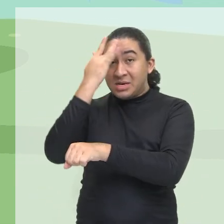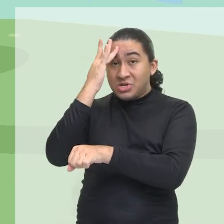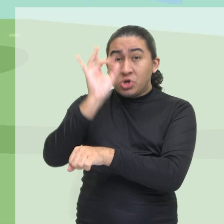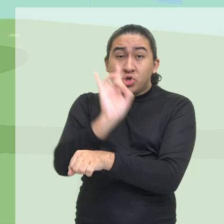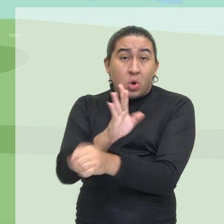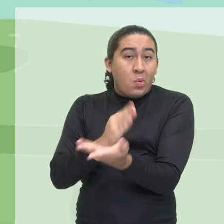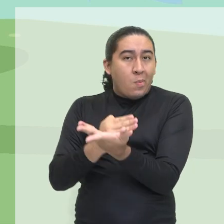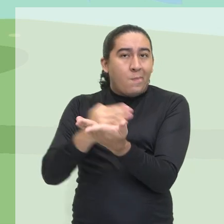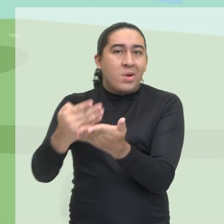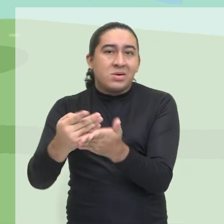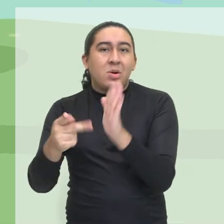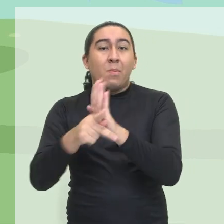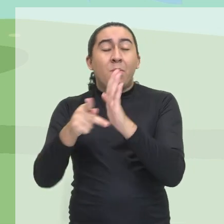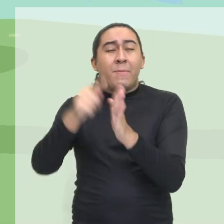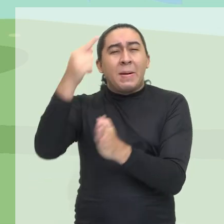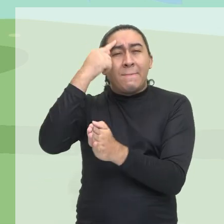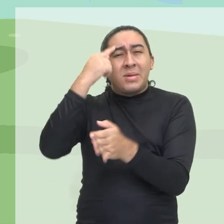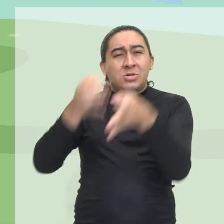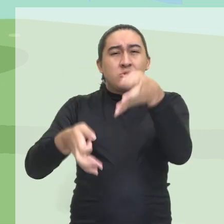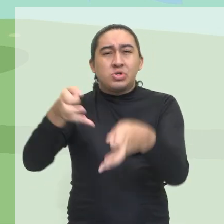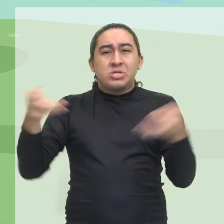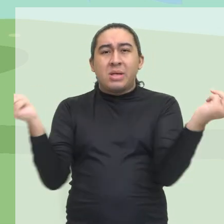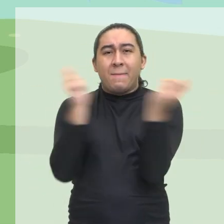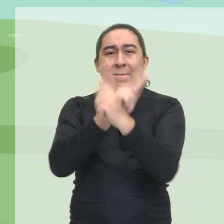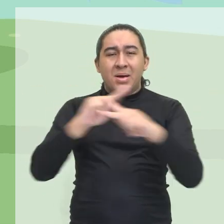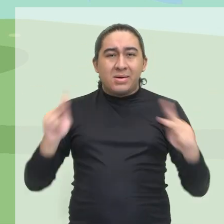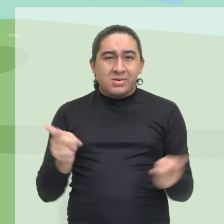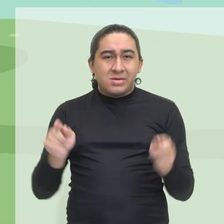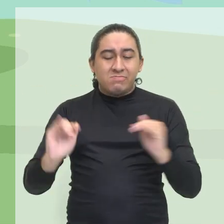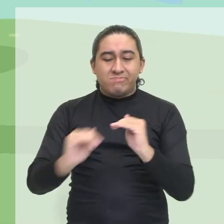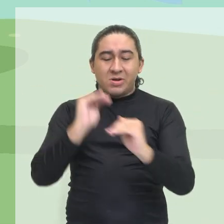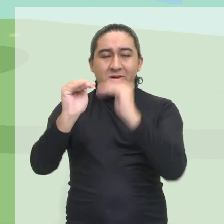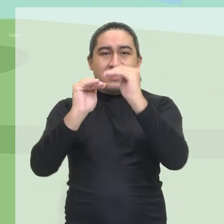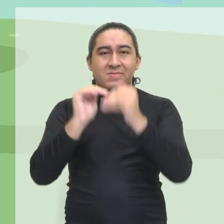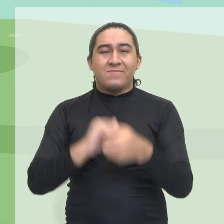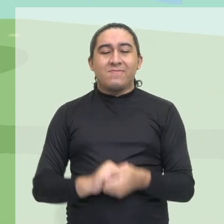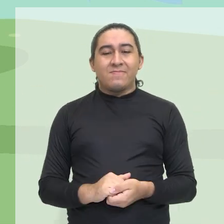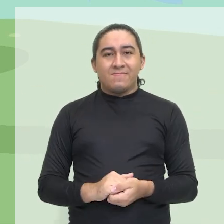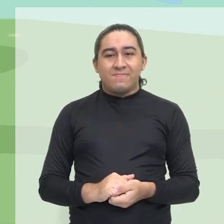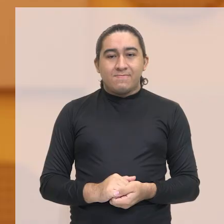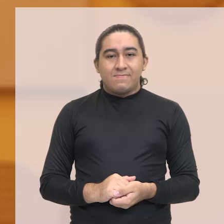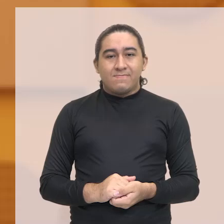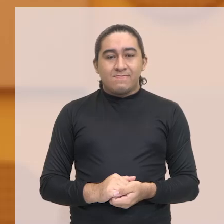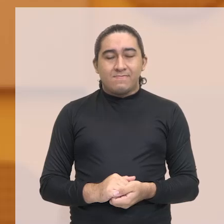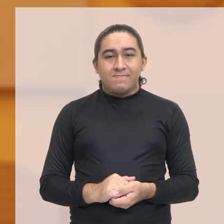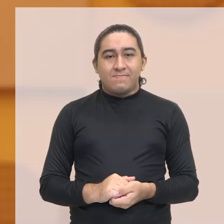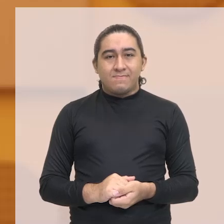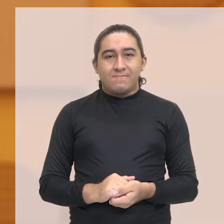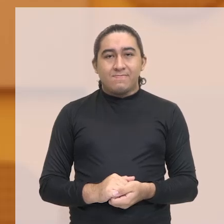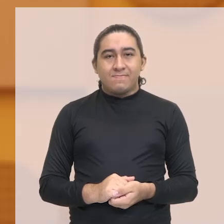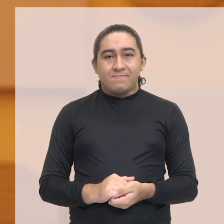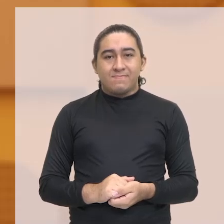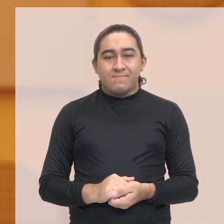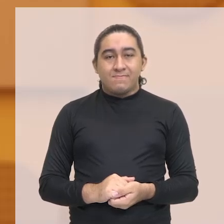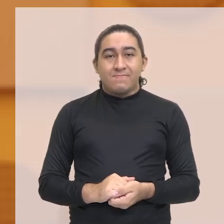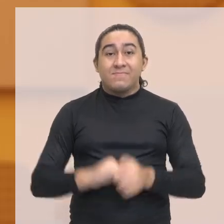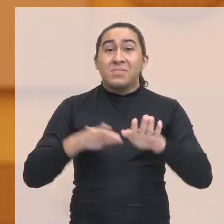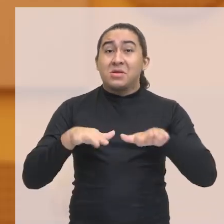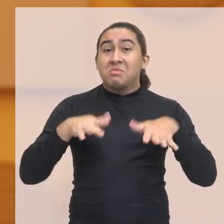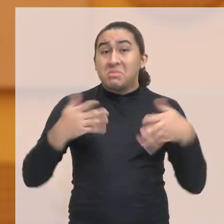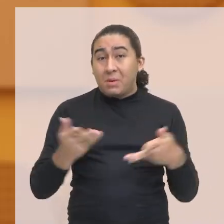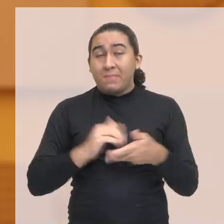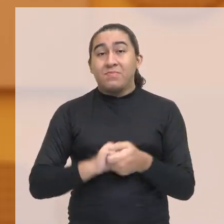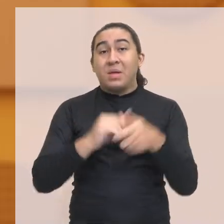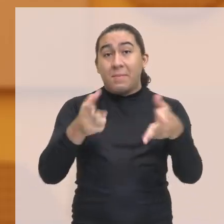apenas o começo de uma jornada contínua pela justiça, paz e progresso. Então, queridos, vocês observaram